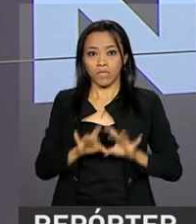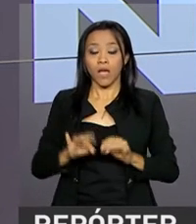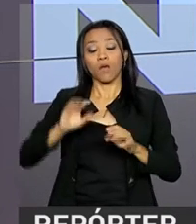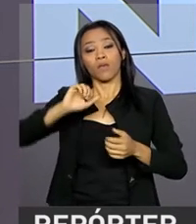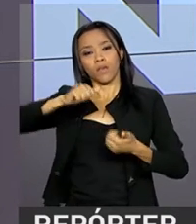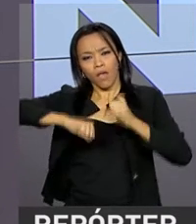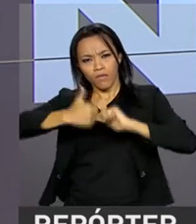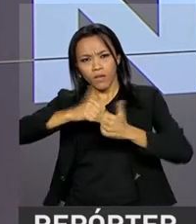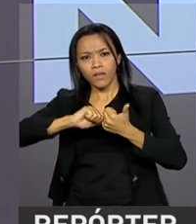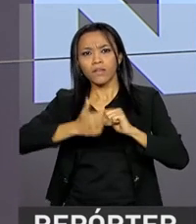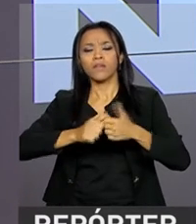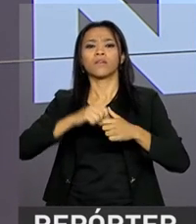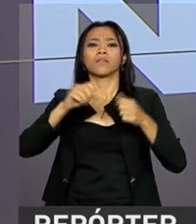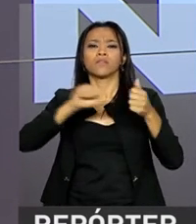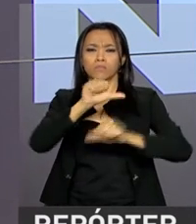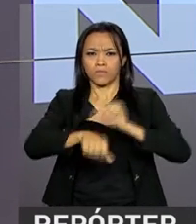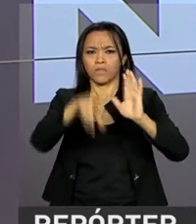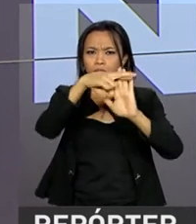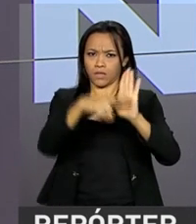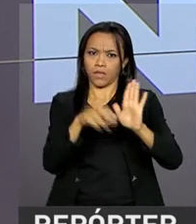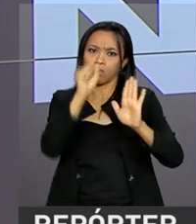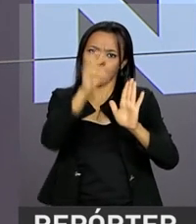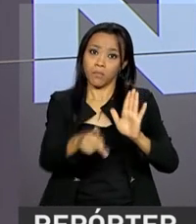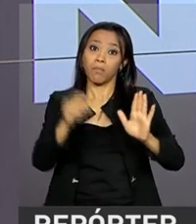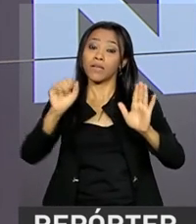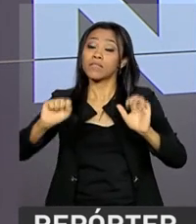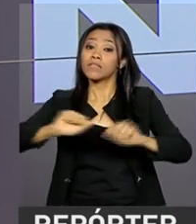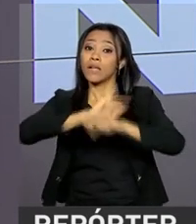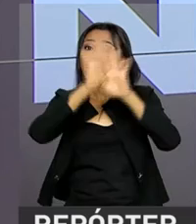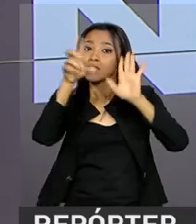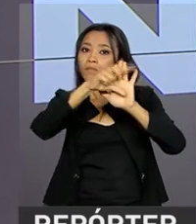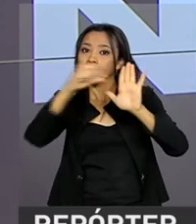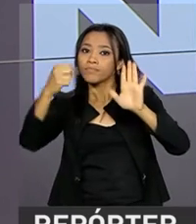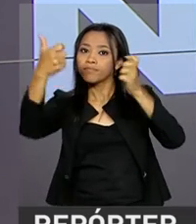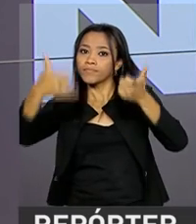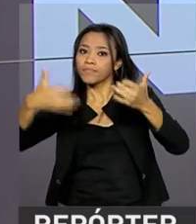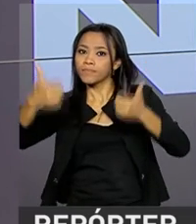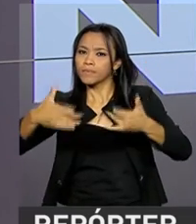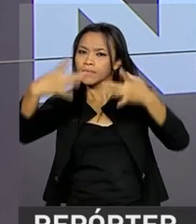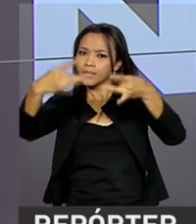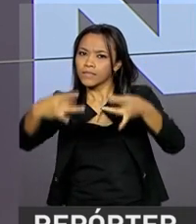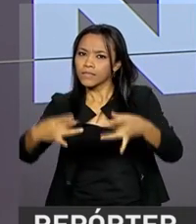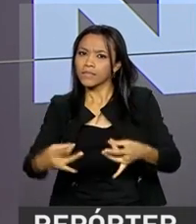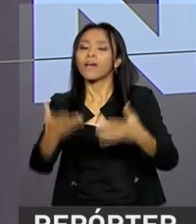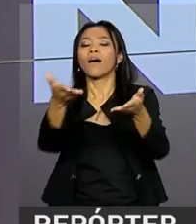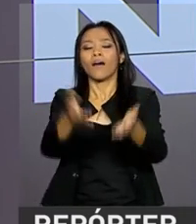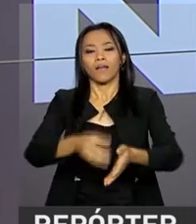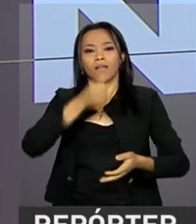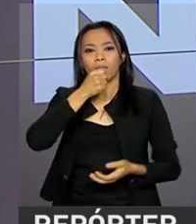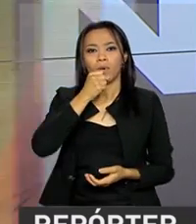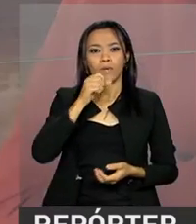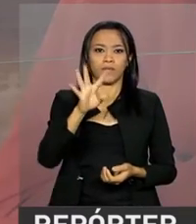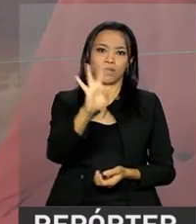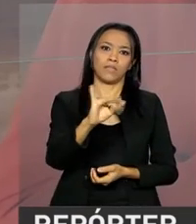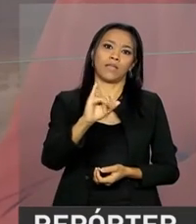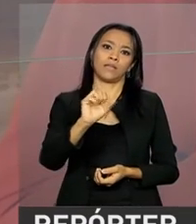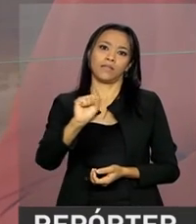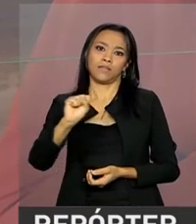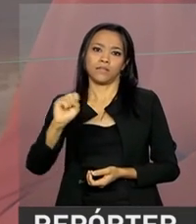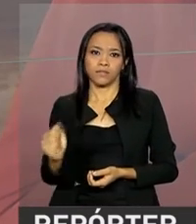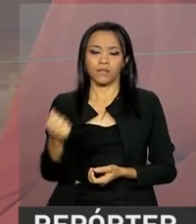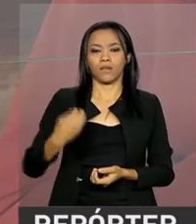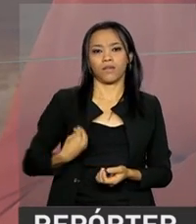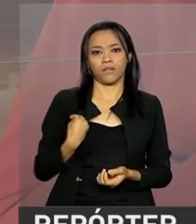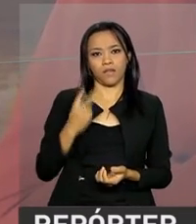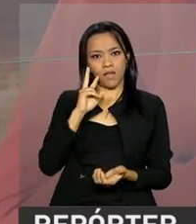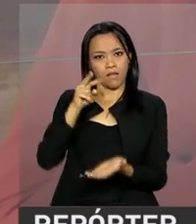para esclarecer as principais os principais pontos do projeto bom saber os detalhes com reportagens há dias que instalar